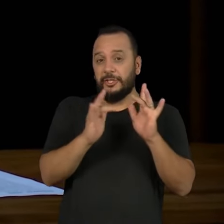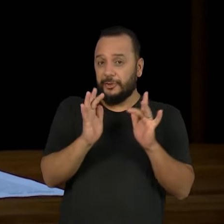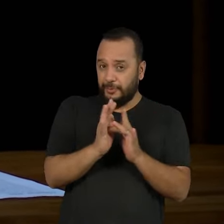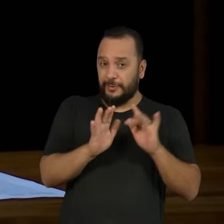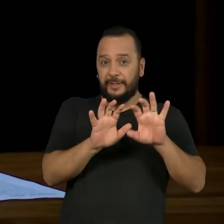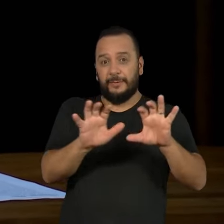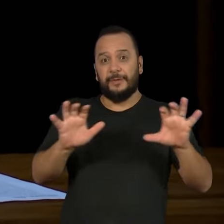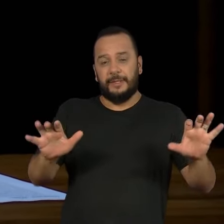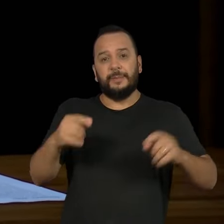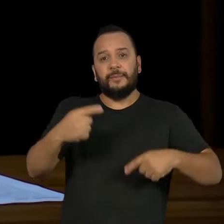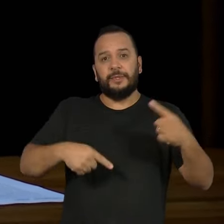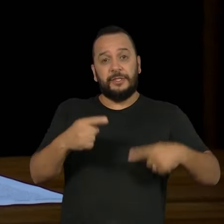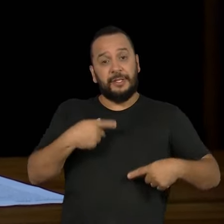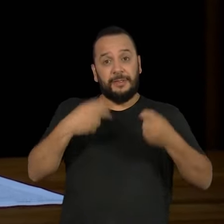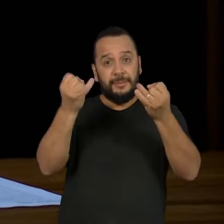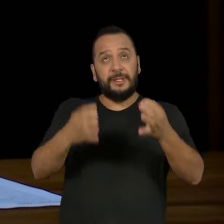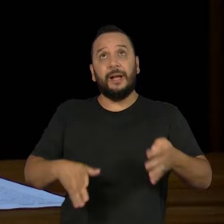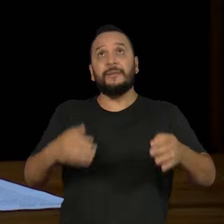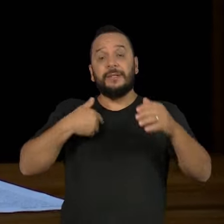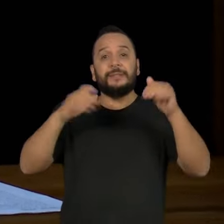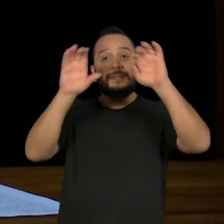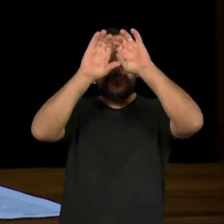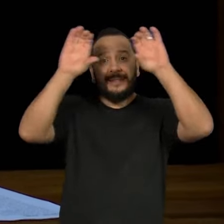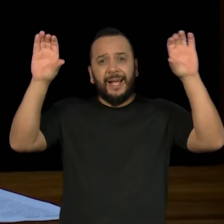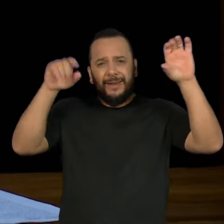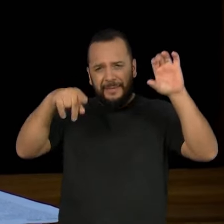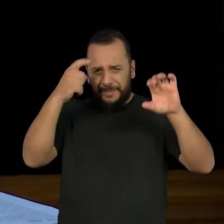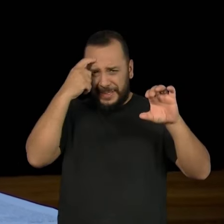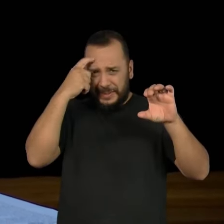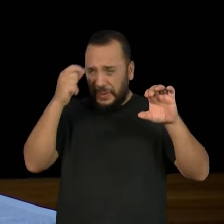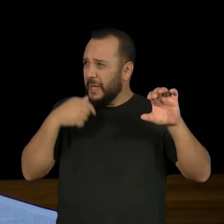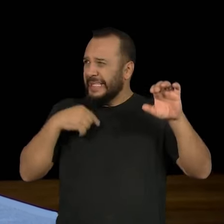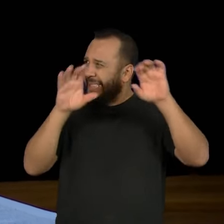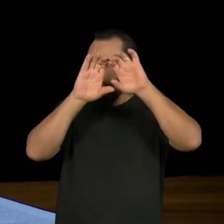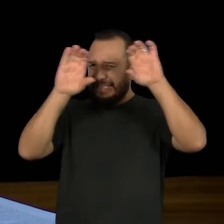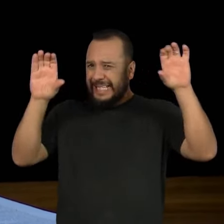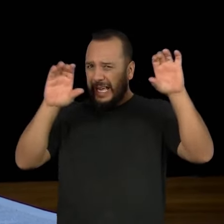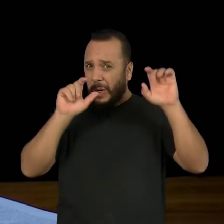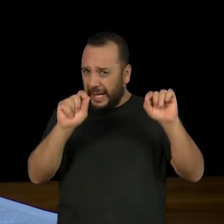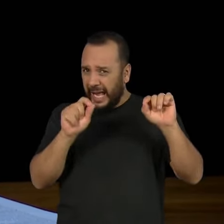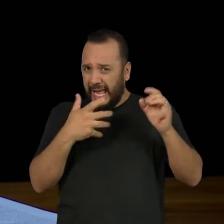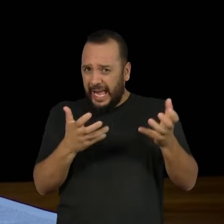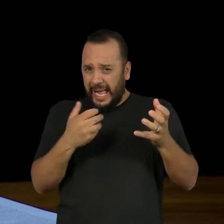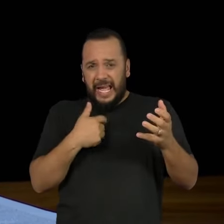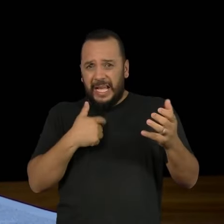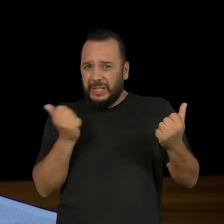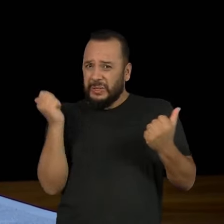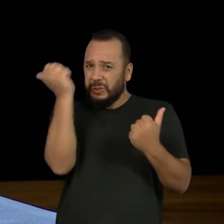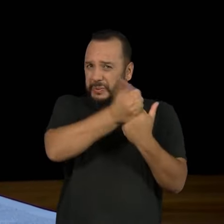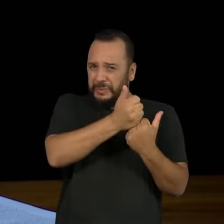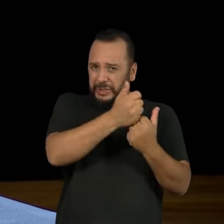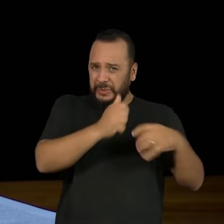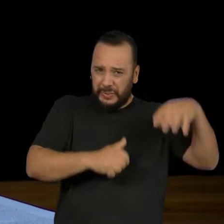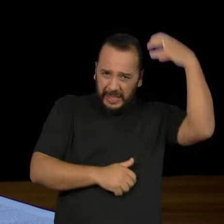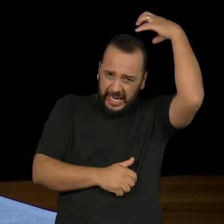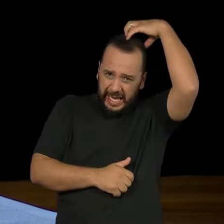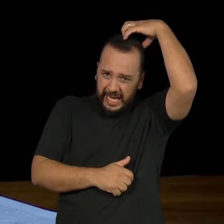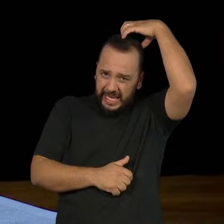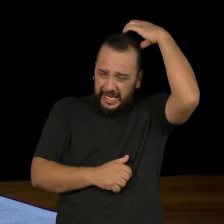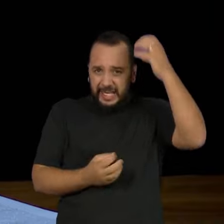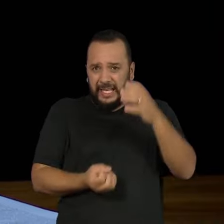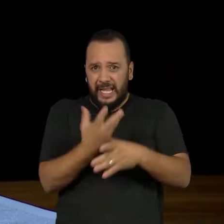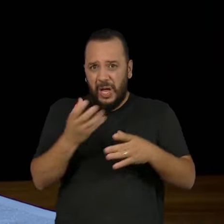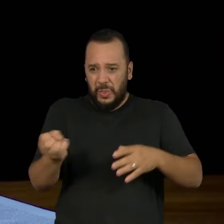do Reino de Deus os governantes achavam que ele queria derrubar o Imperador e criar um novo reino na terra